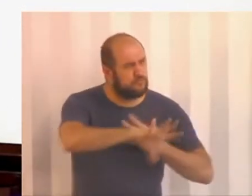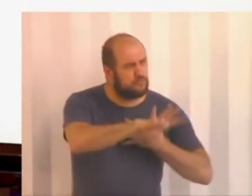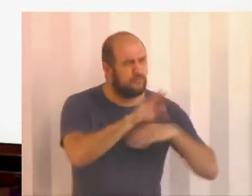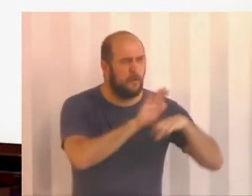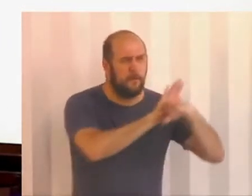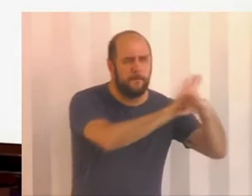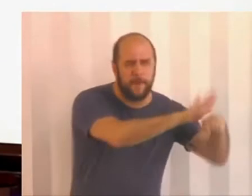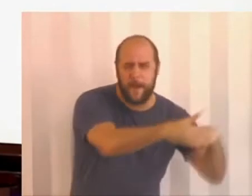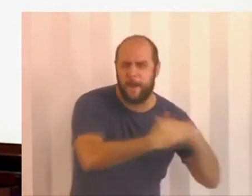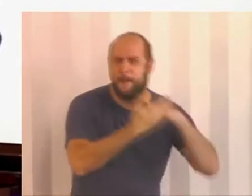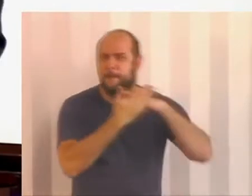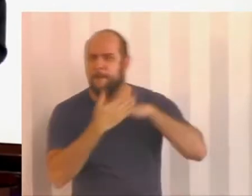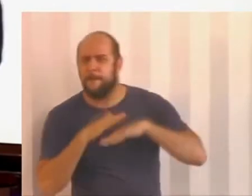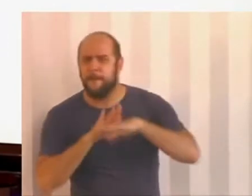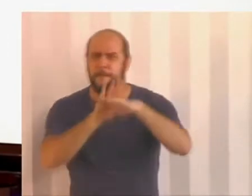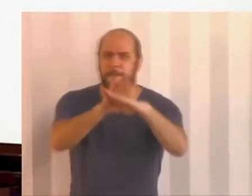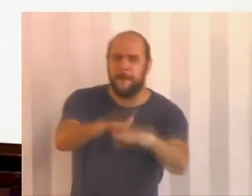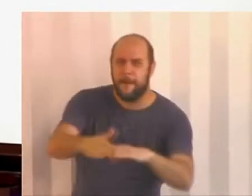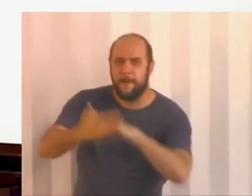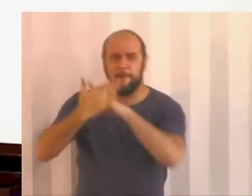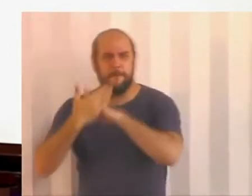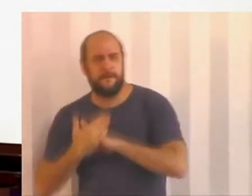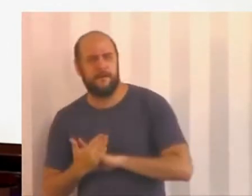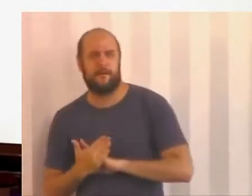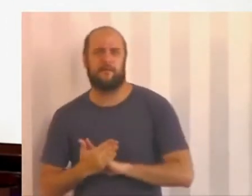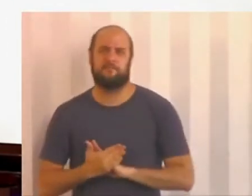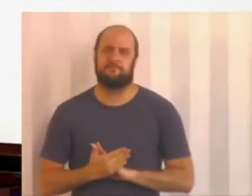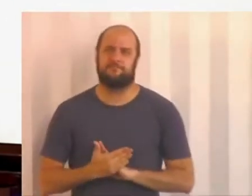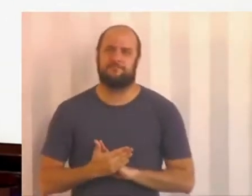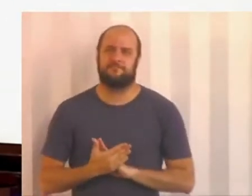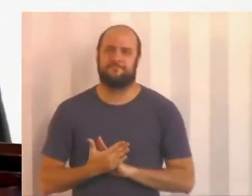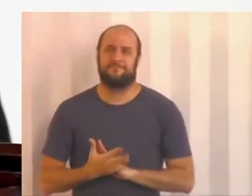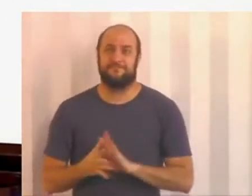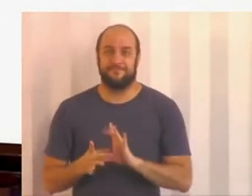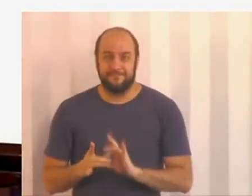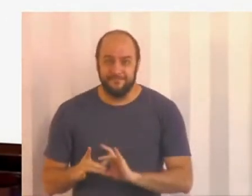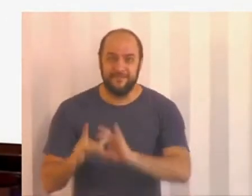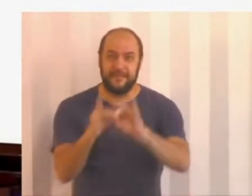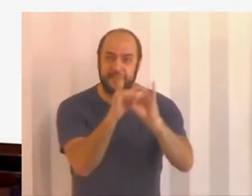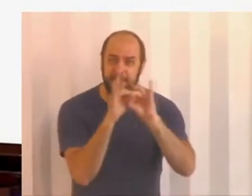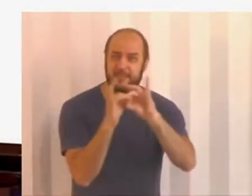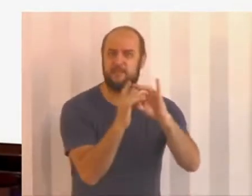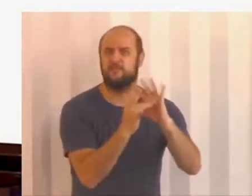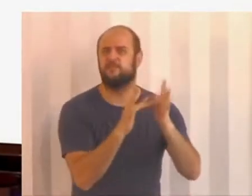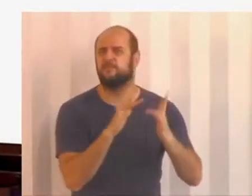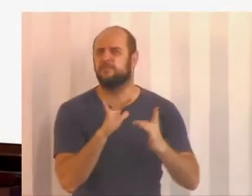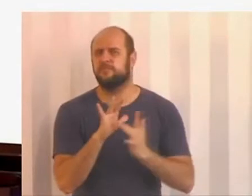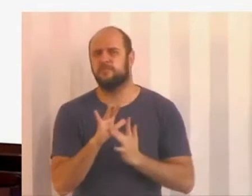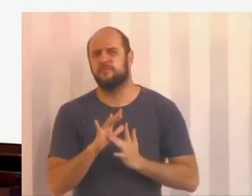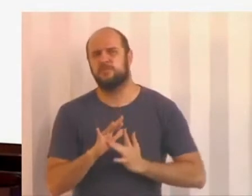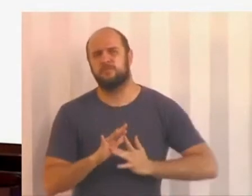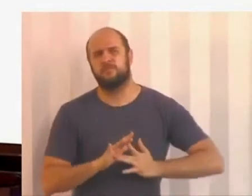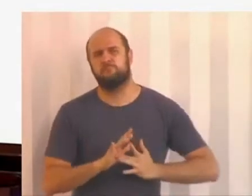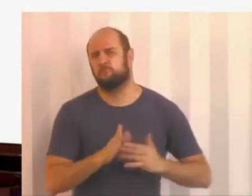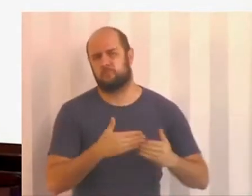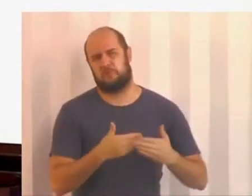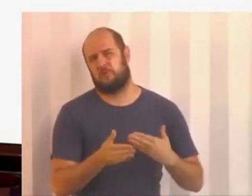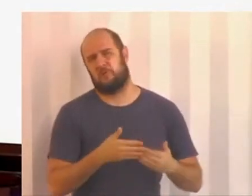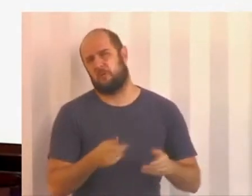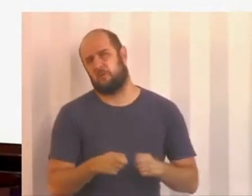aos outros. Então a nossa união com Cristo não é algo qualquer,